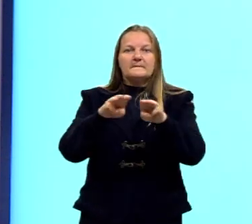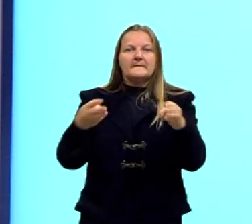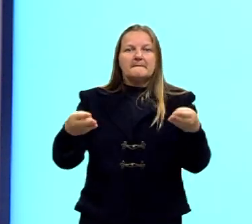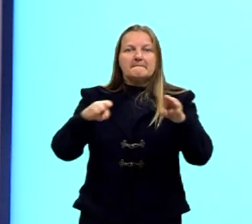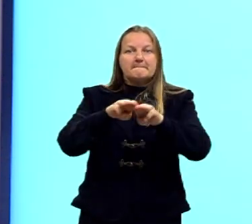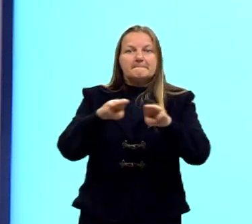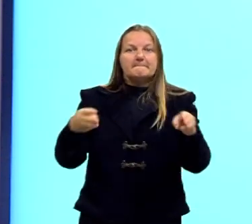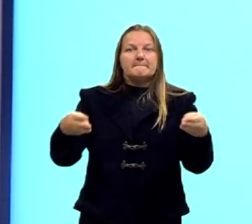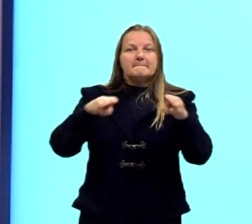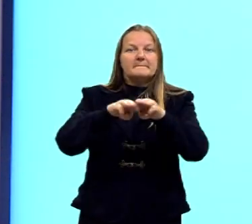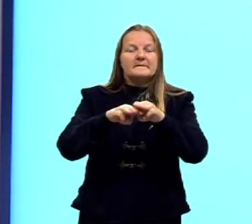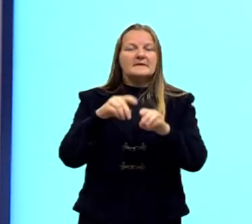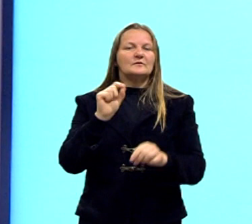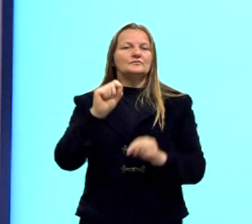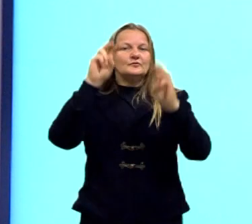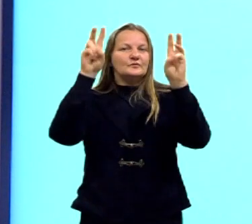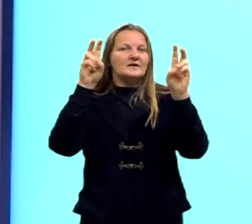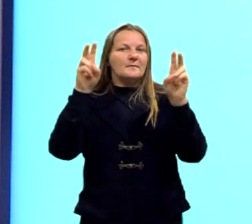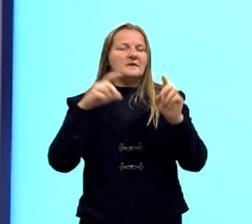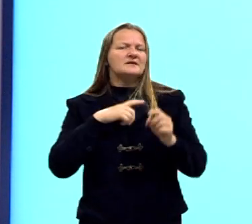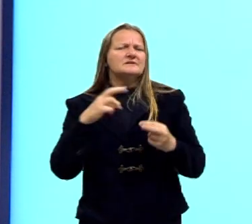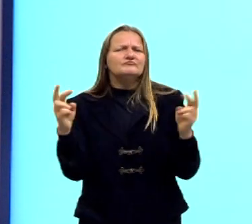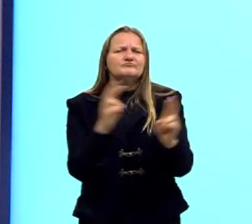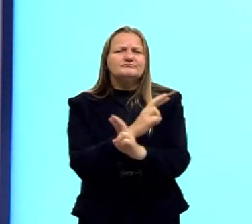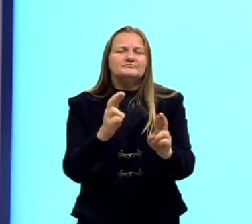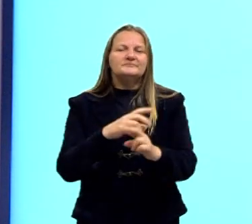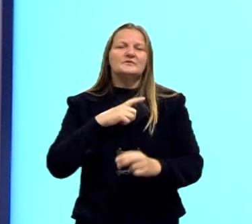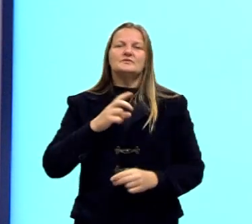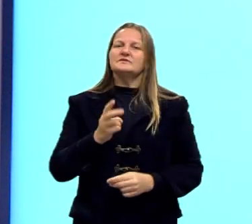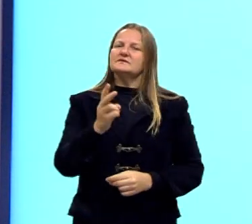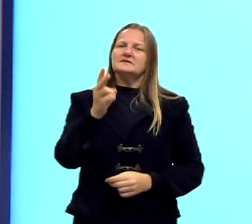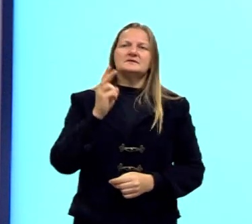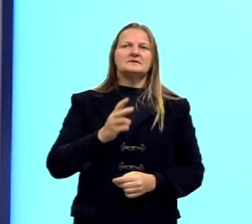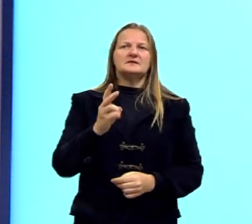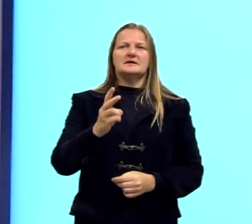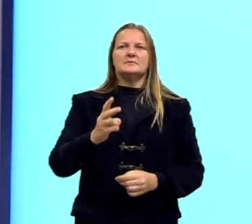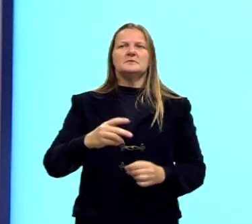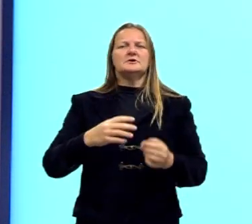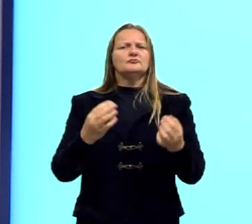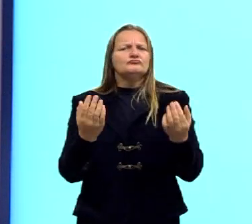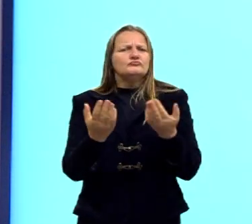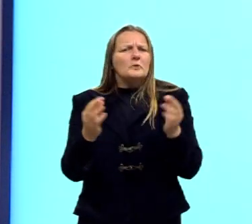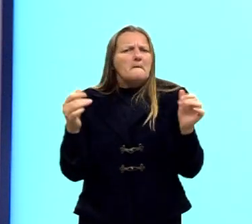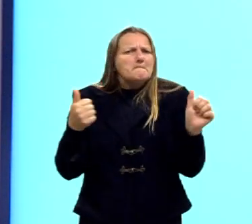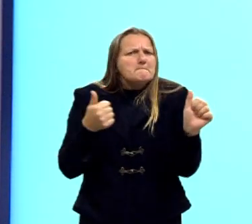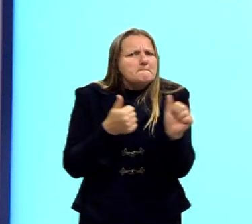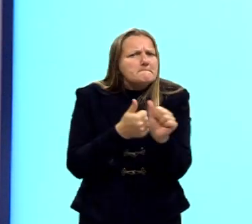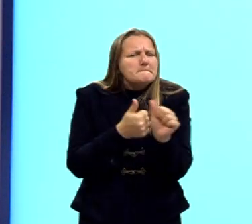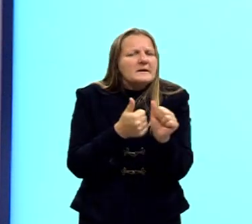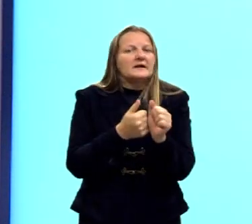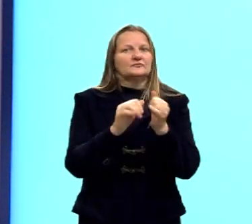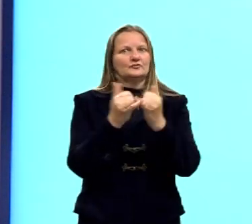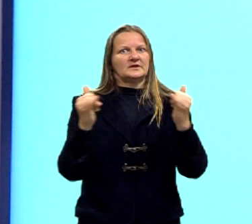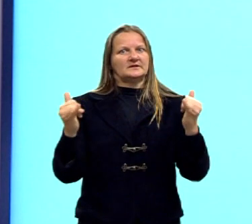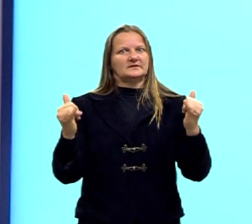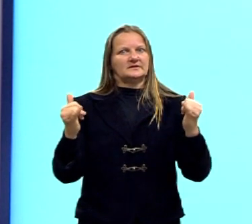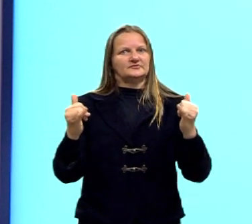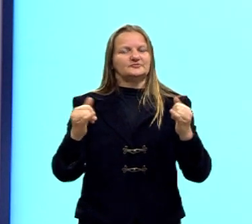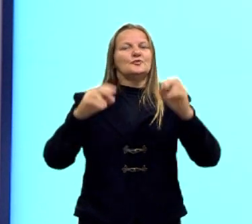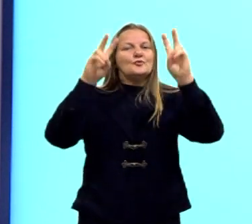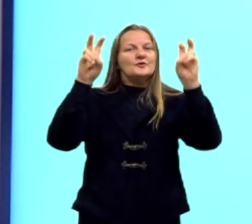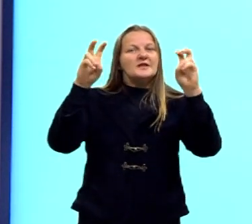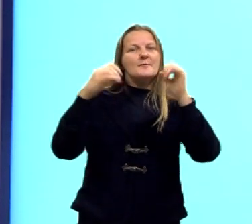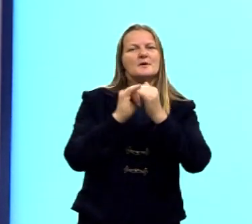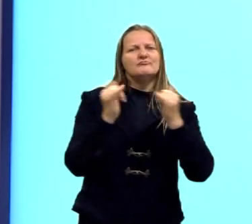essa temática esse ele vai estar sempre relacionado né de uma forma bem próxima da eletricidade a